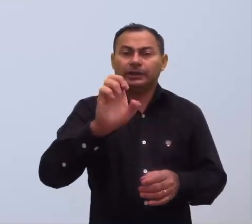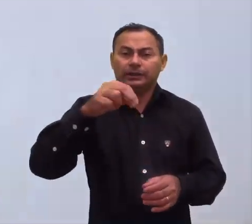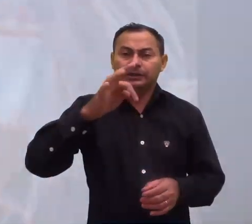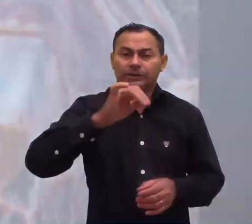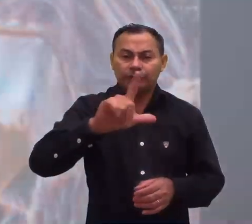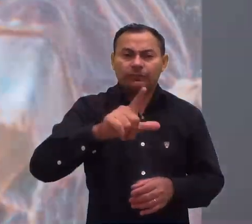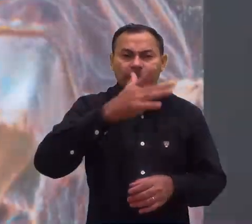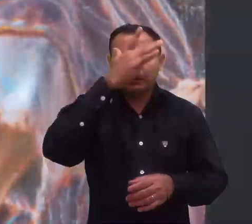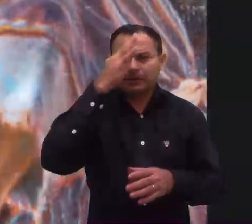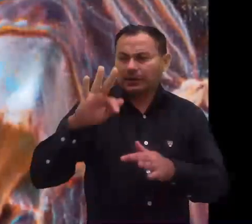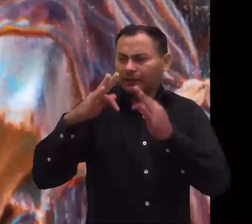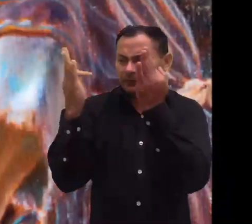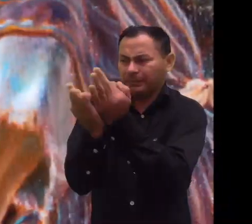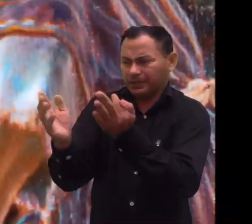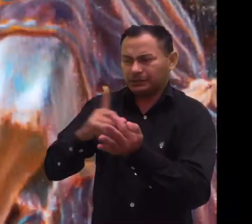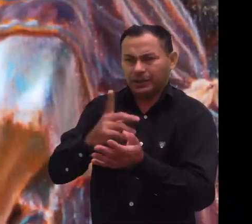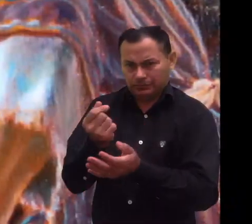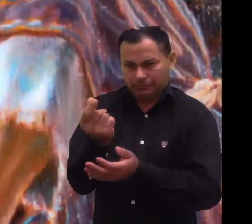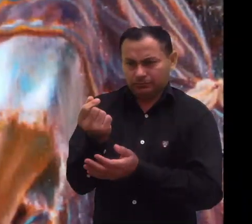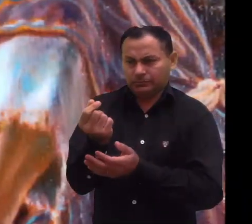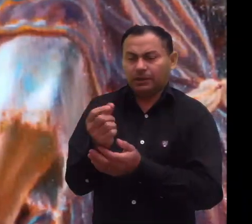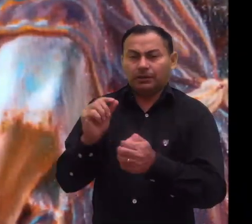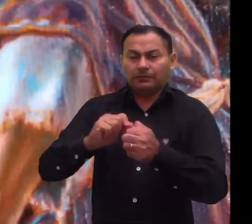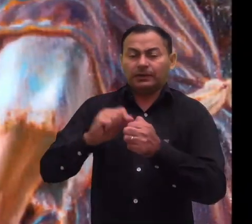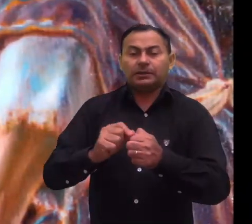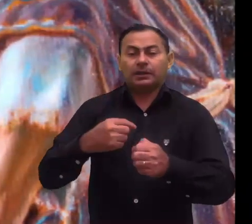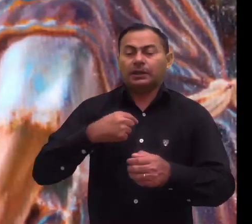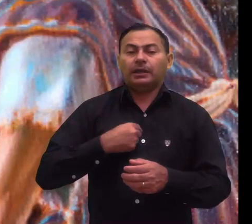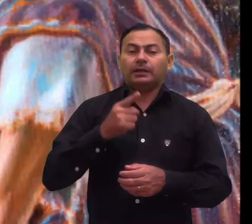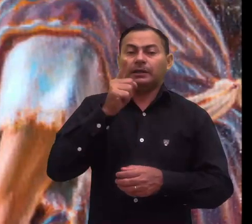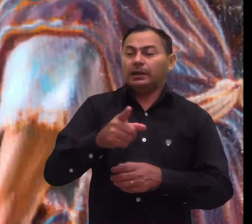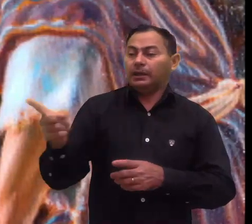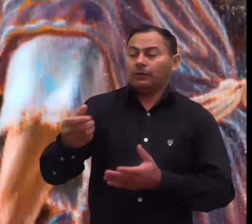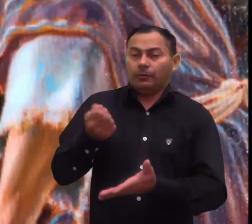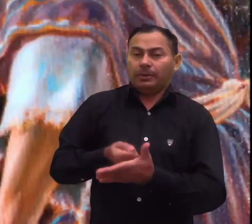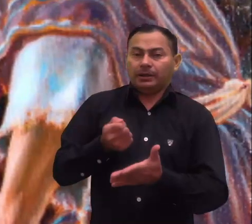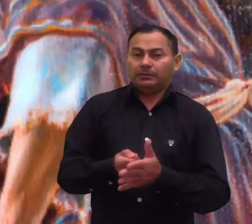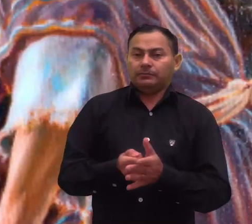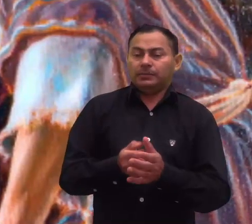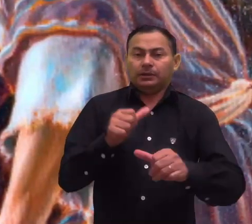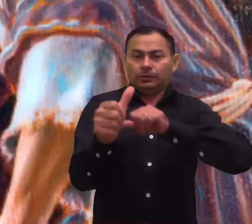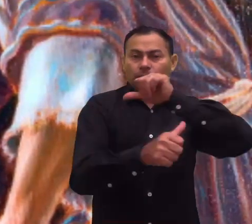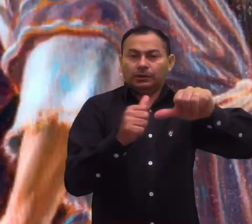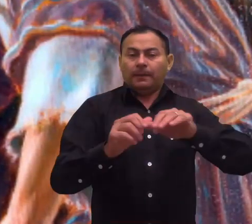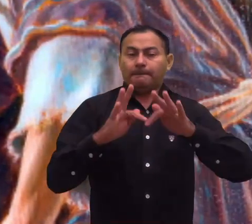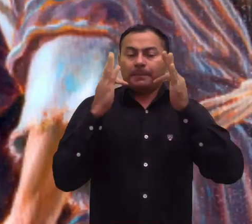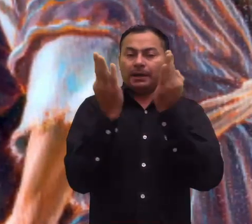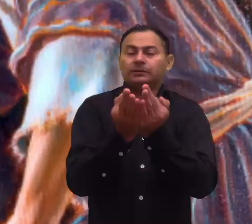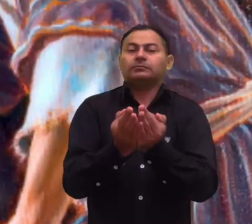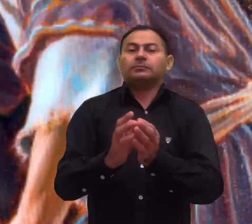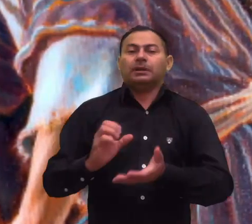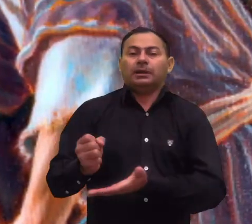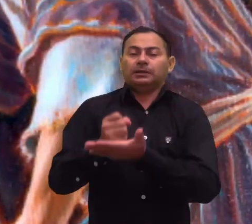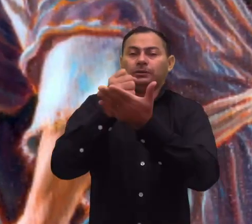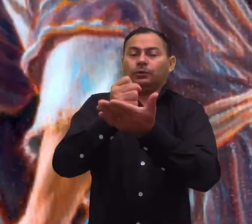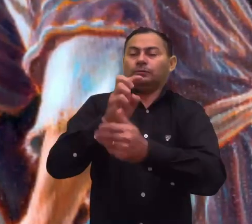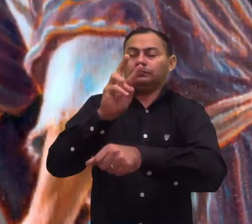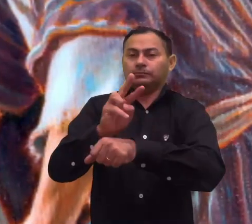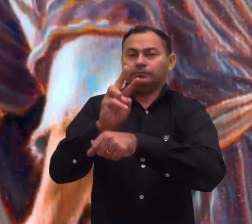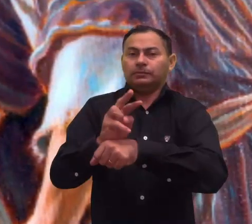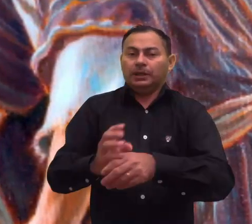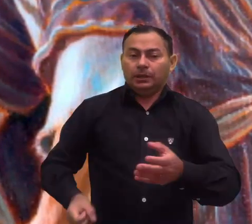vender para aquele gentil. Se aquele parente tivesse condições financeiras de fazer isso, ele era obrigado a se tornar